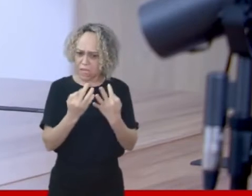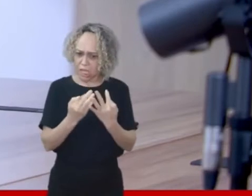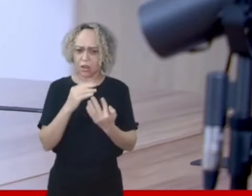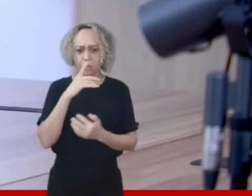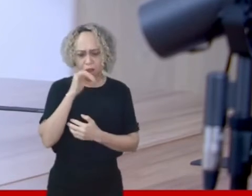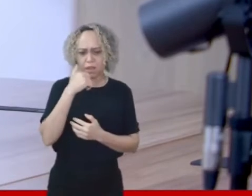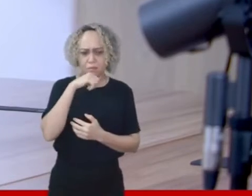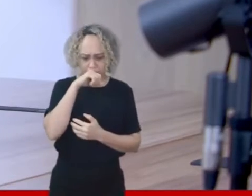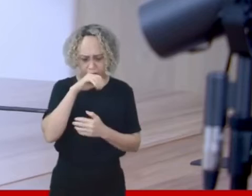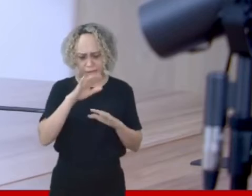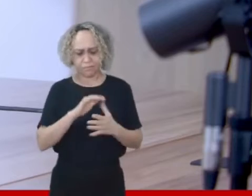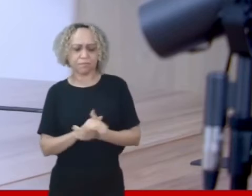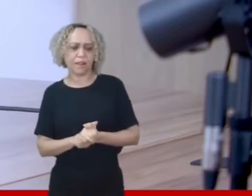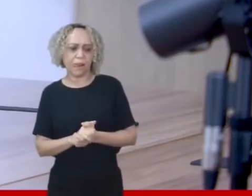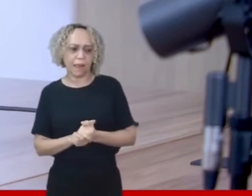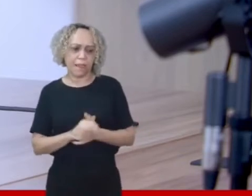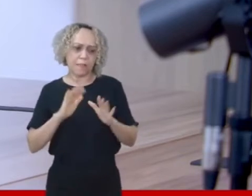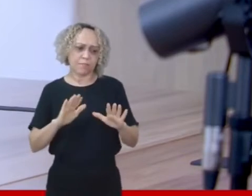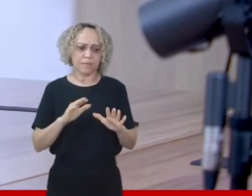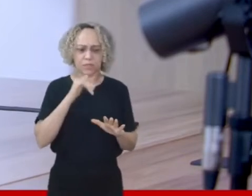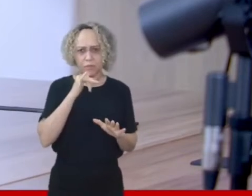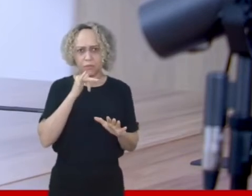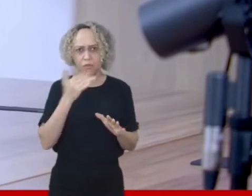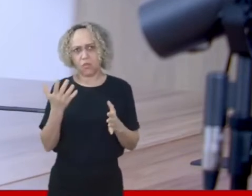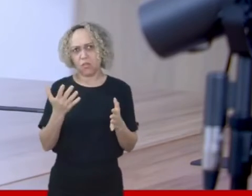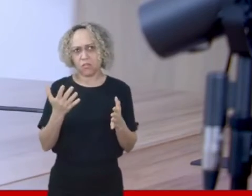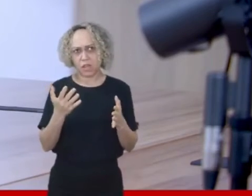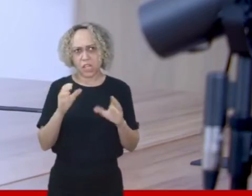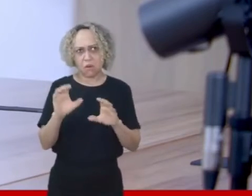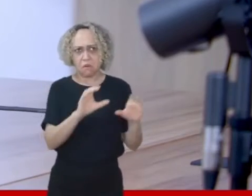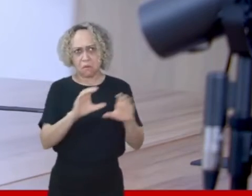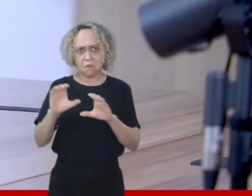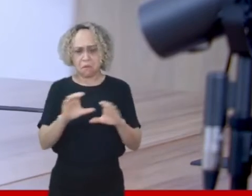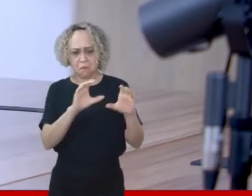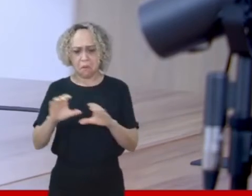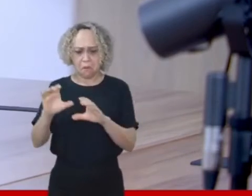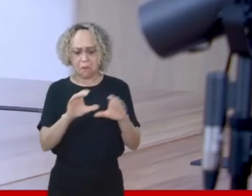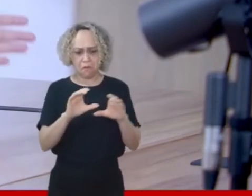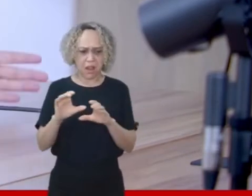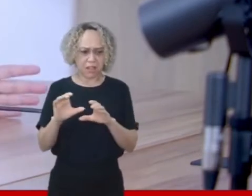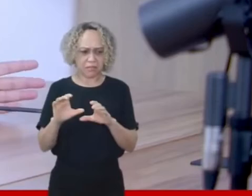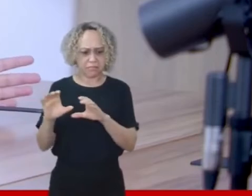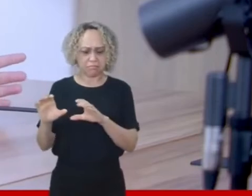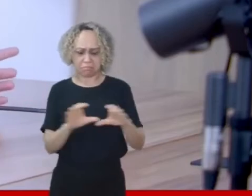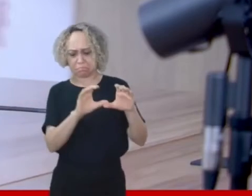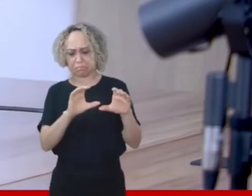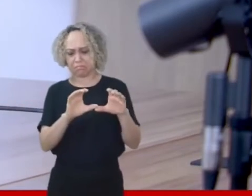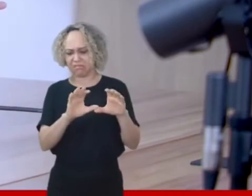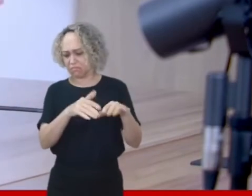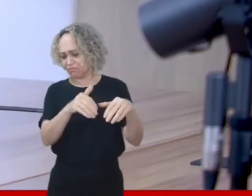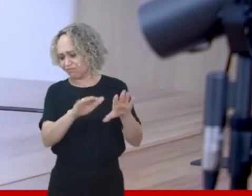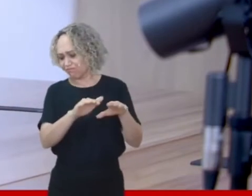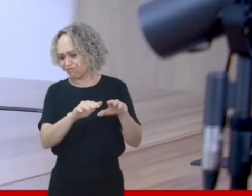o racismo com o funk, foram jogando o funk, né, para escanteio, vou nem falar esquerda para não falar que é para escanteio,